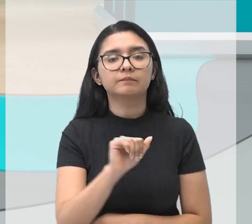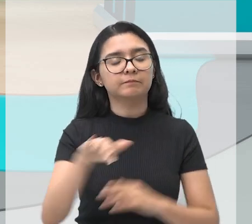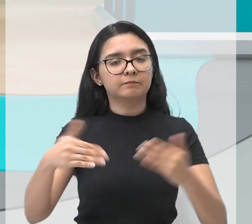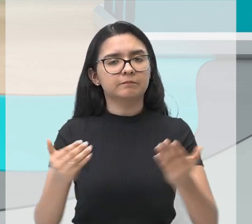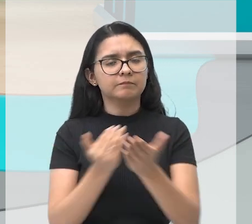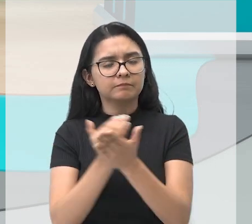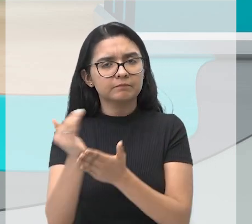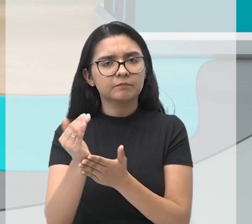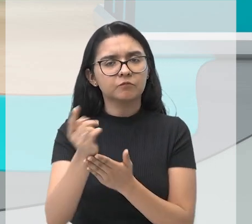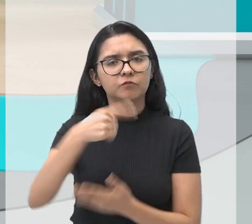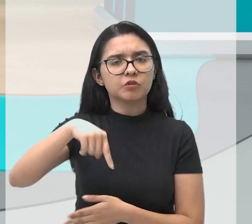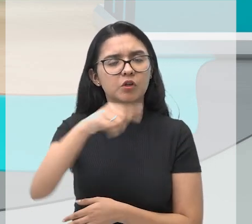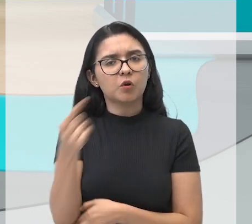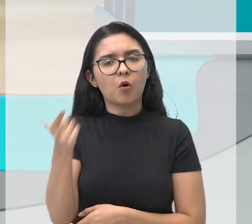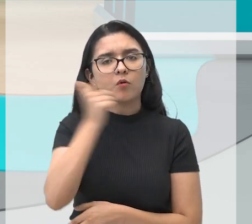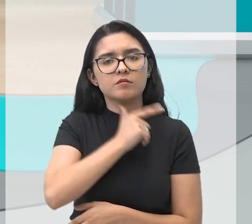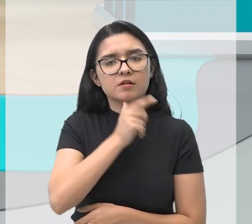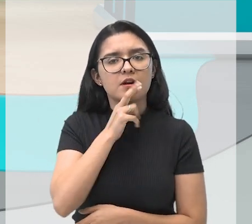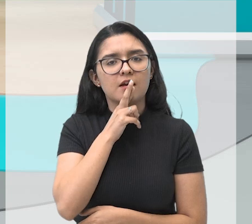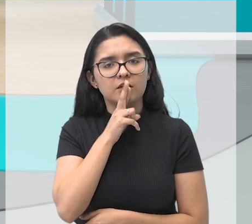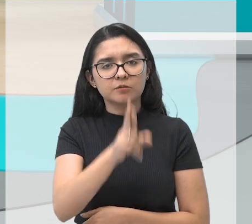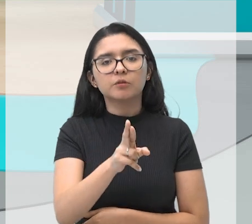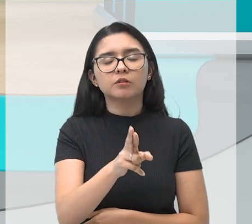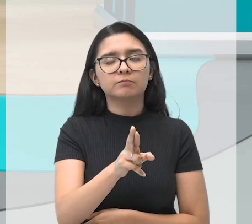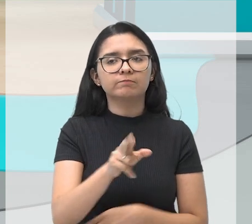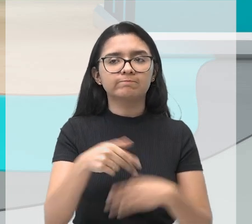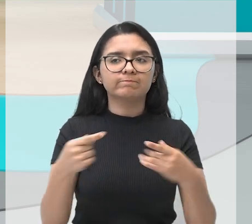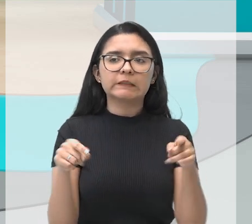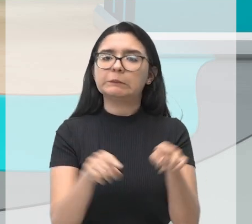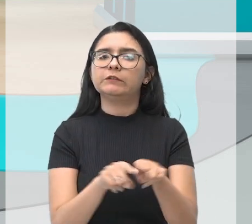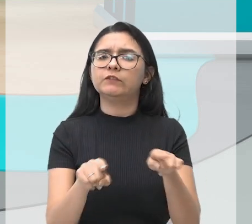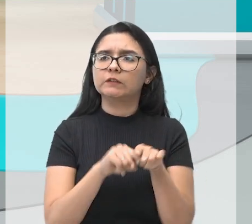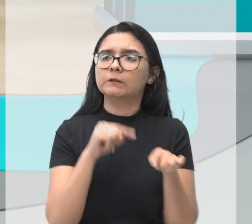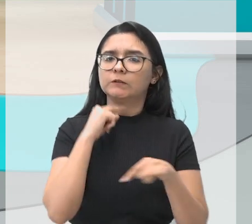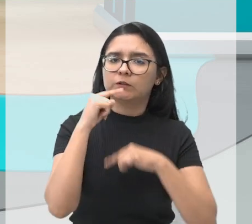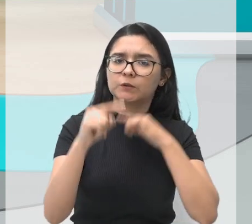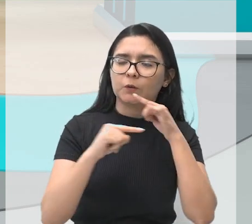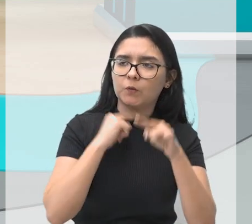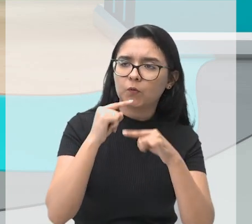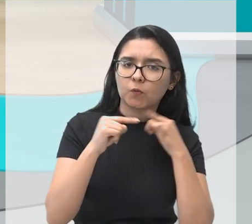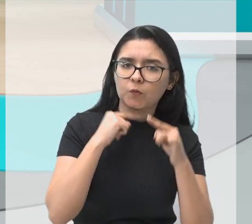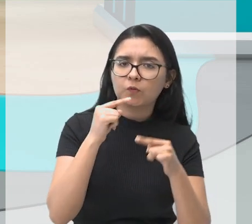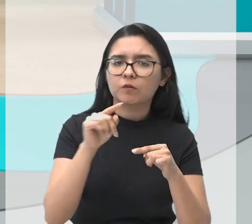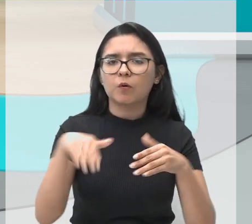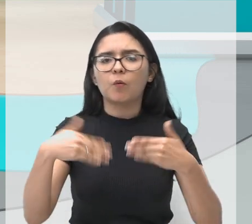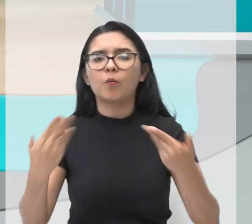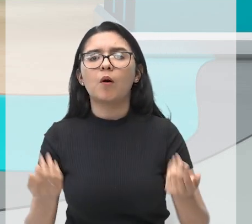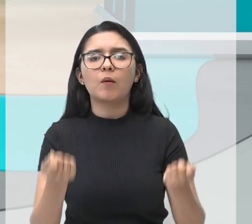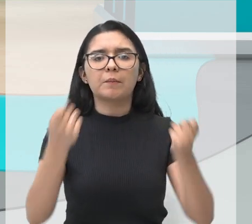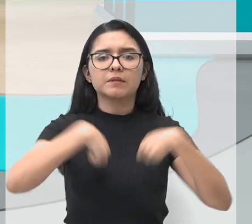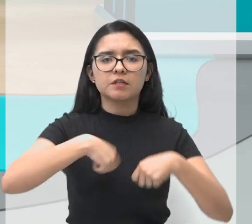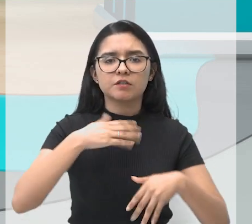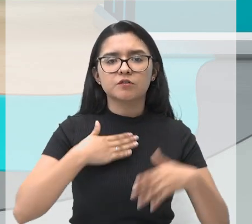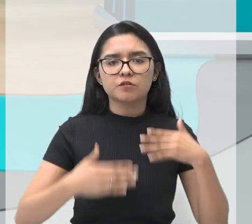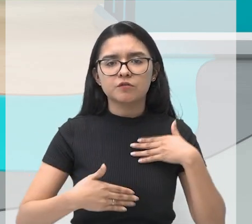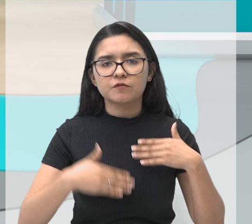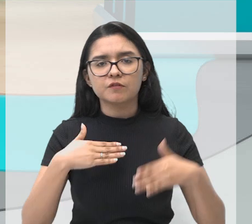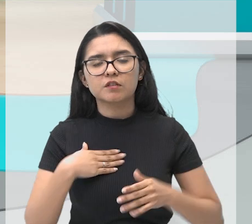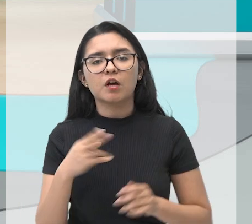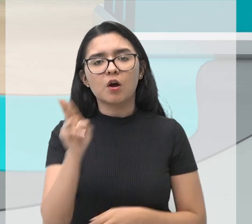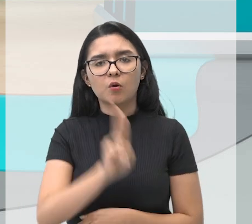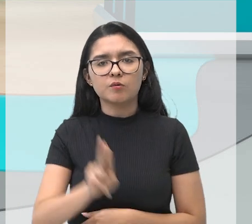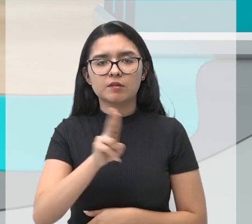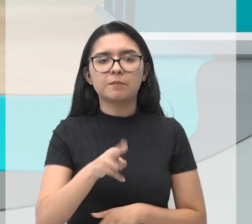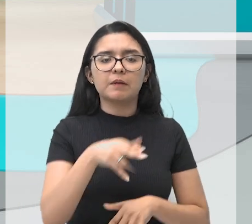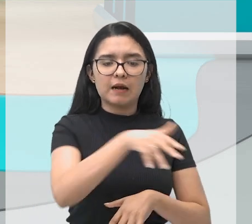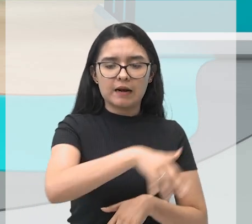vocês talvez não consigam resolver ou talvez fiquem especulando sobre que capacidade física é utilizada para